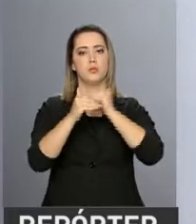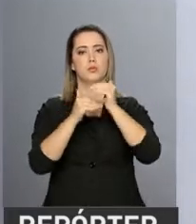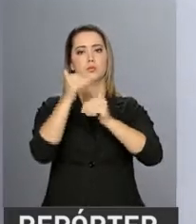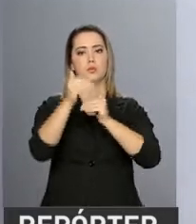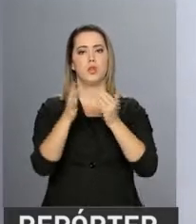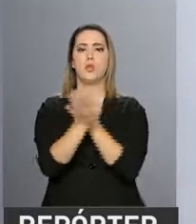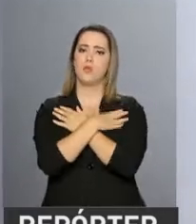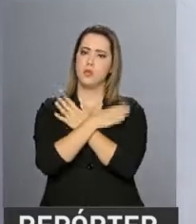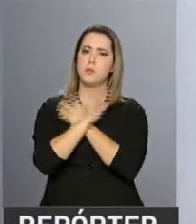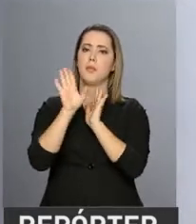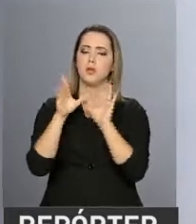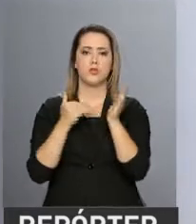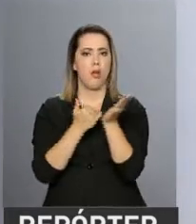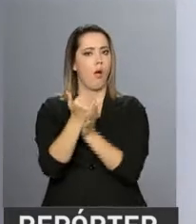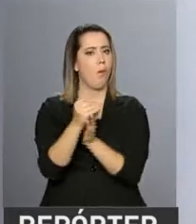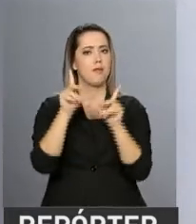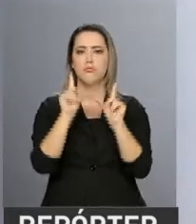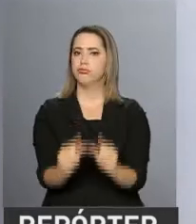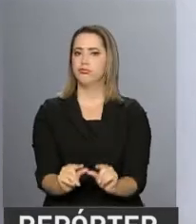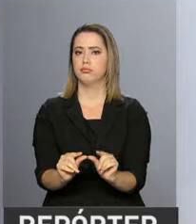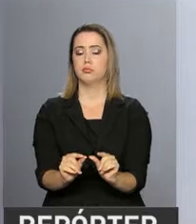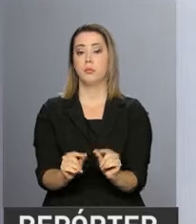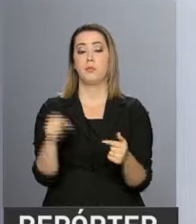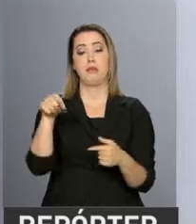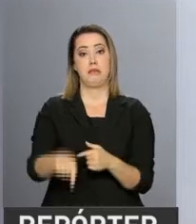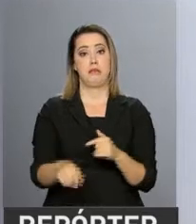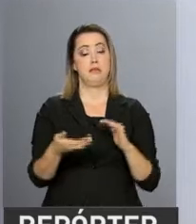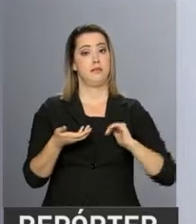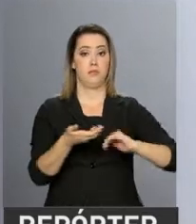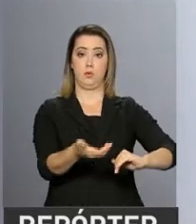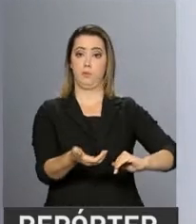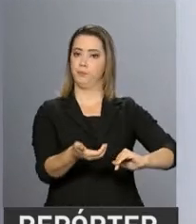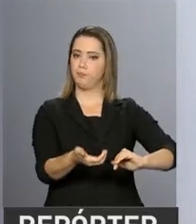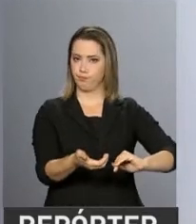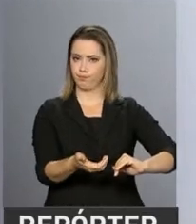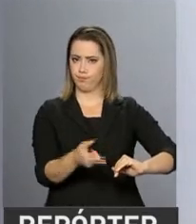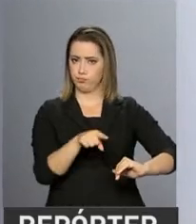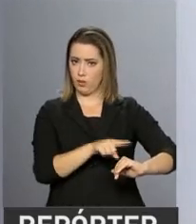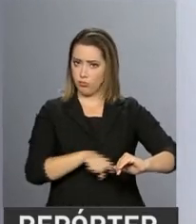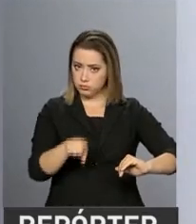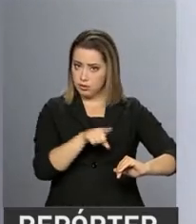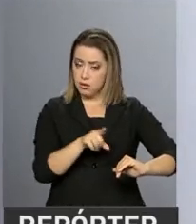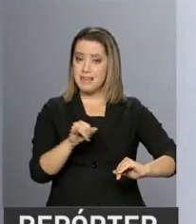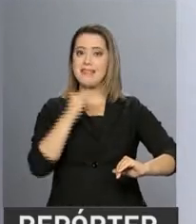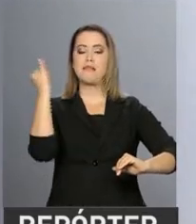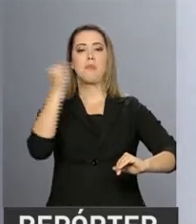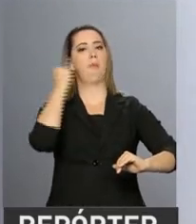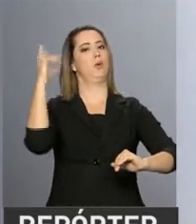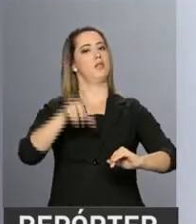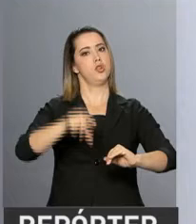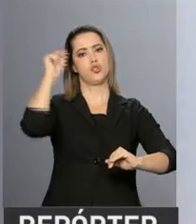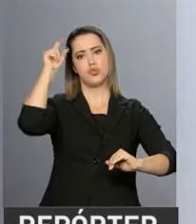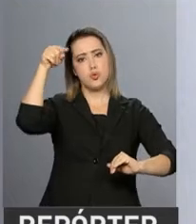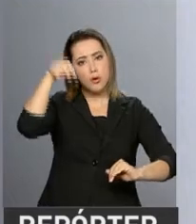o desemprego já começa a recuar. A Câmara, nesta semana, não posso deixar de dizer isso, tem uma importantíssima decisão a tomar,